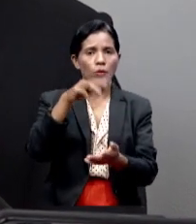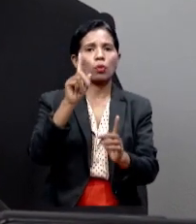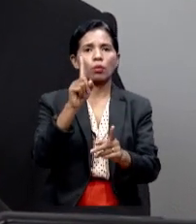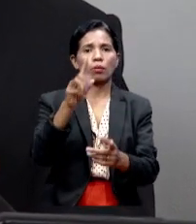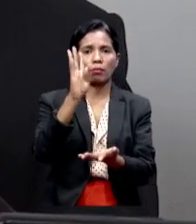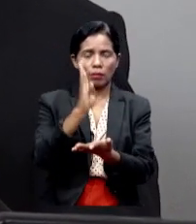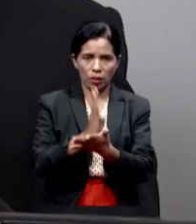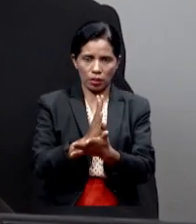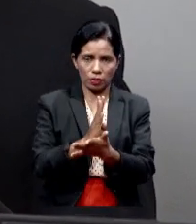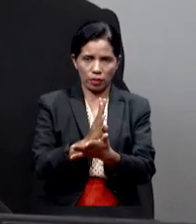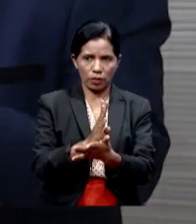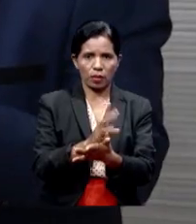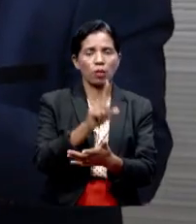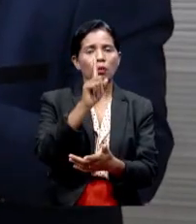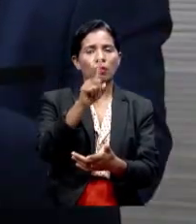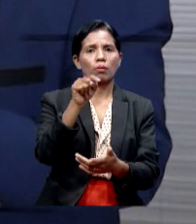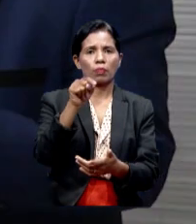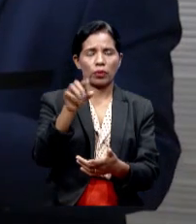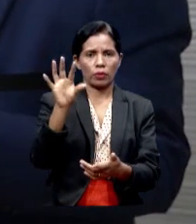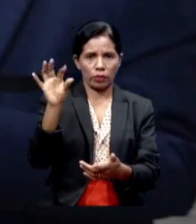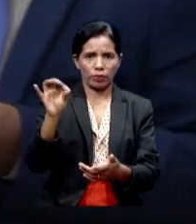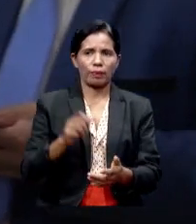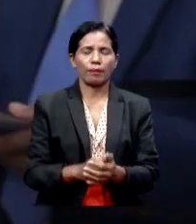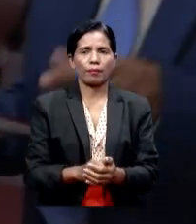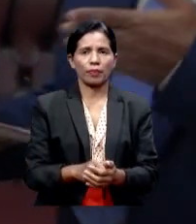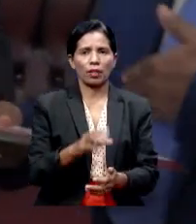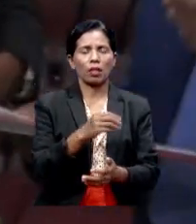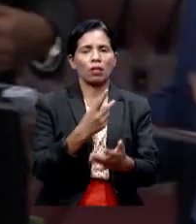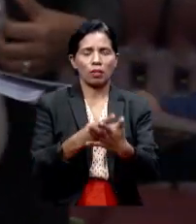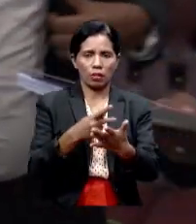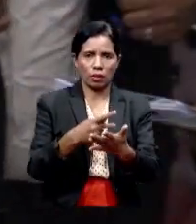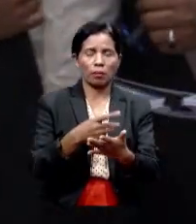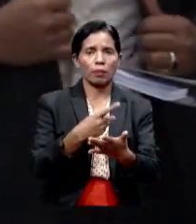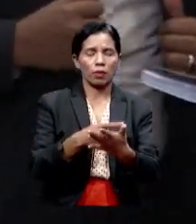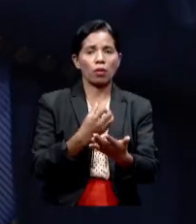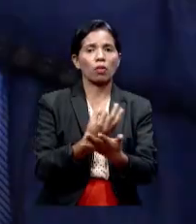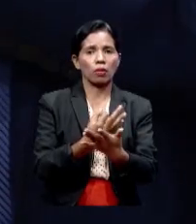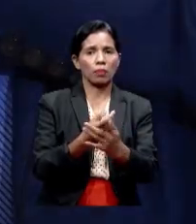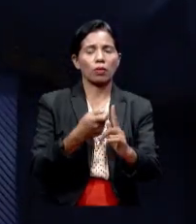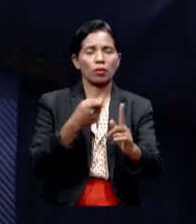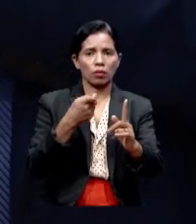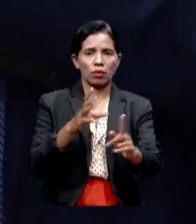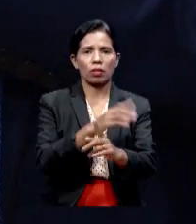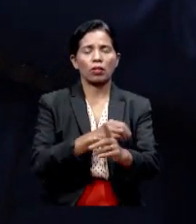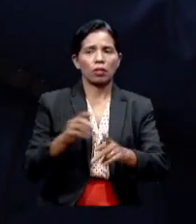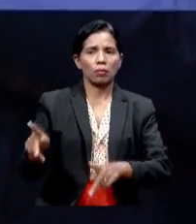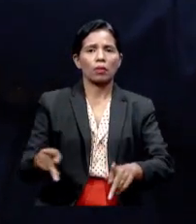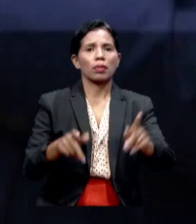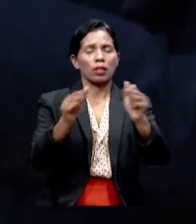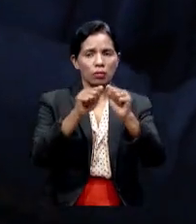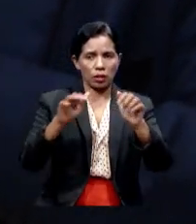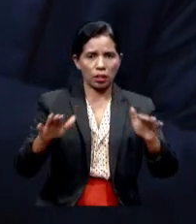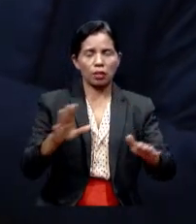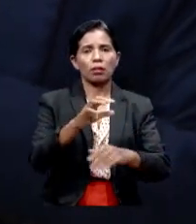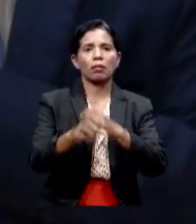1.900.000.000 de dólares, 1.9. Proposta lei orçamento retificativo, né? Despesa total russi setor público administrativo